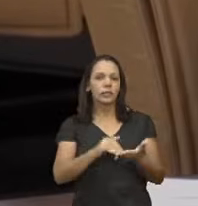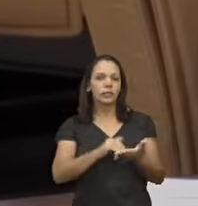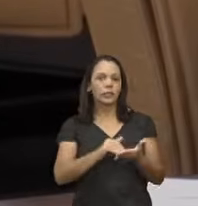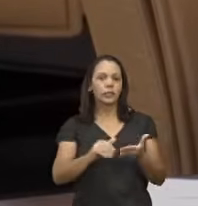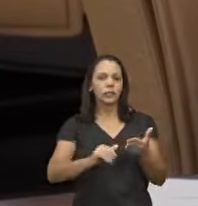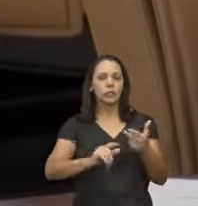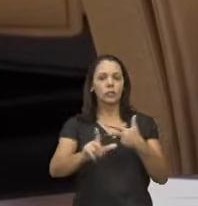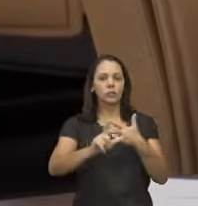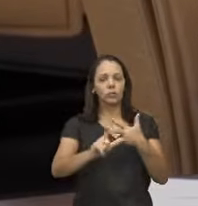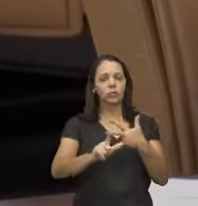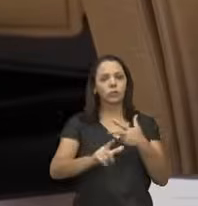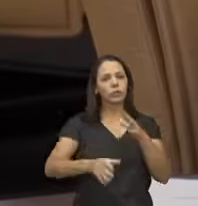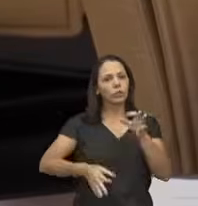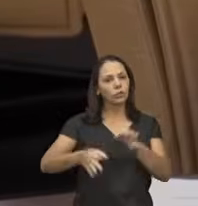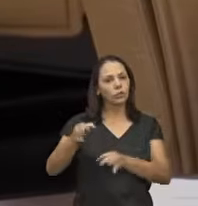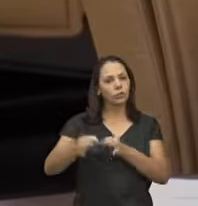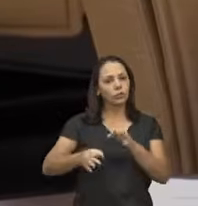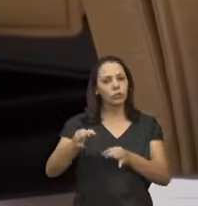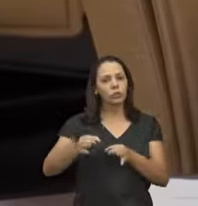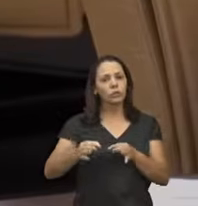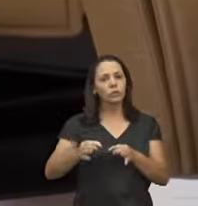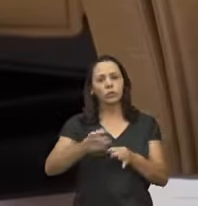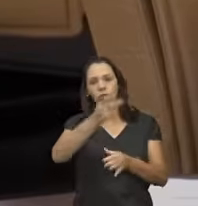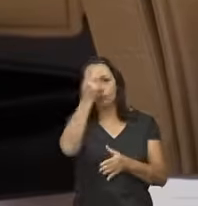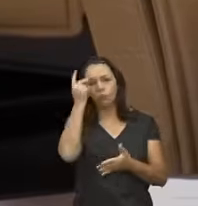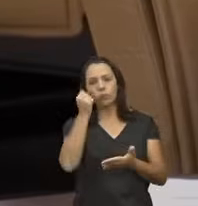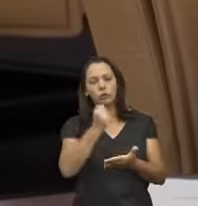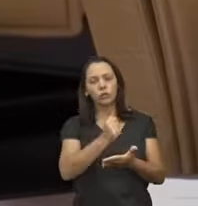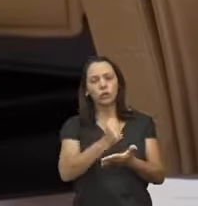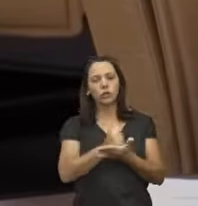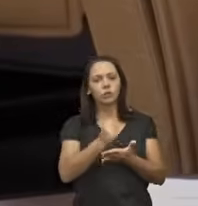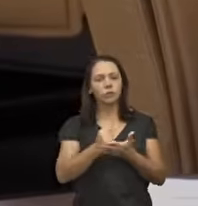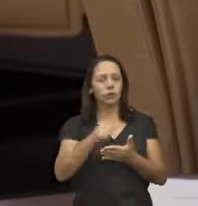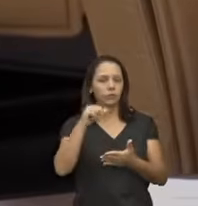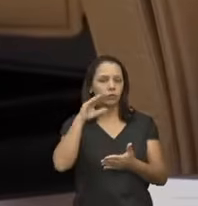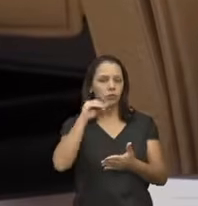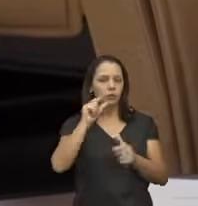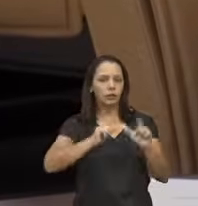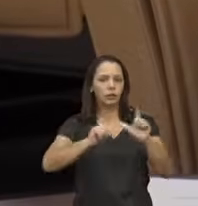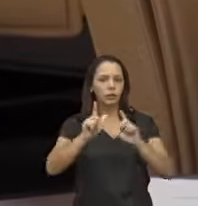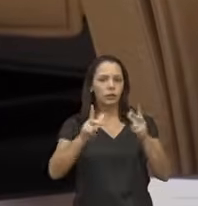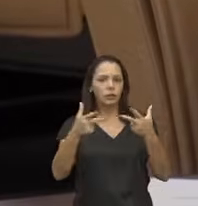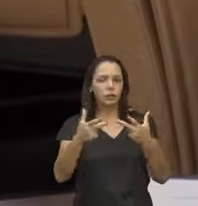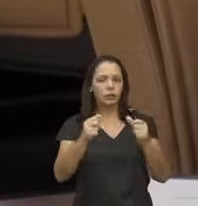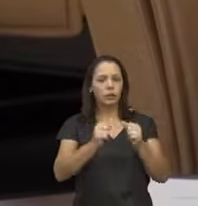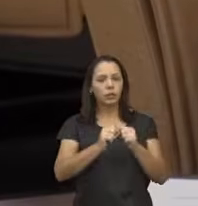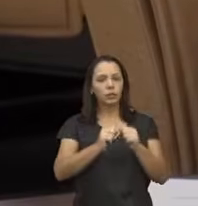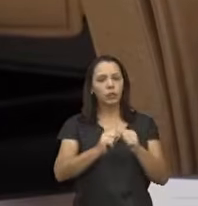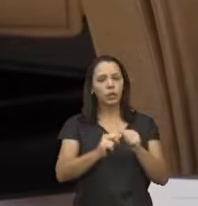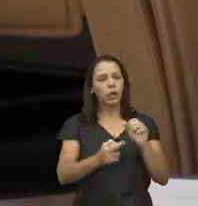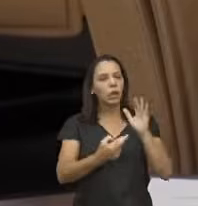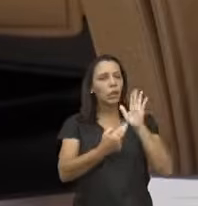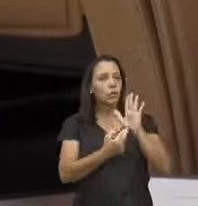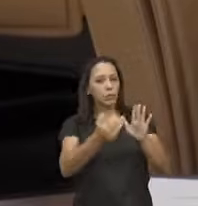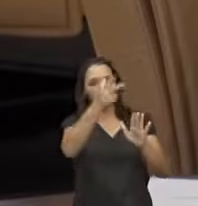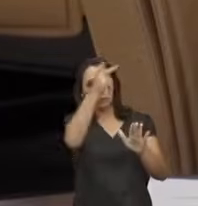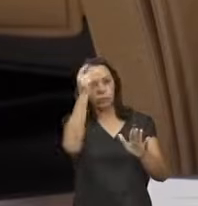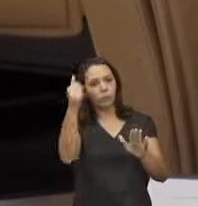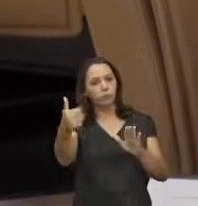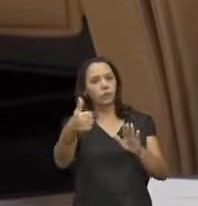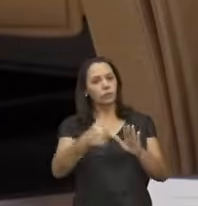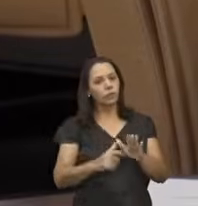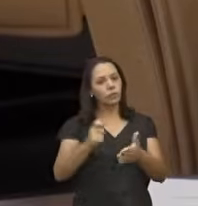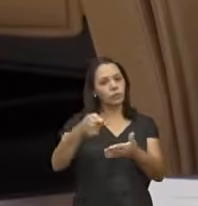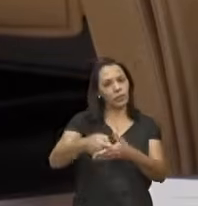Jurídica, dos contratados da TV Câmara, normalmente um representante da Prefeitura que vem